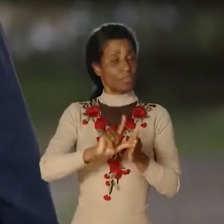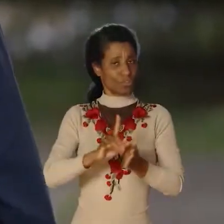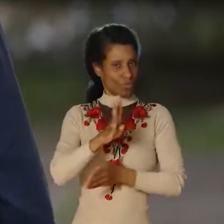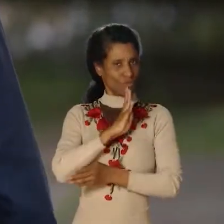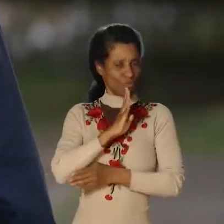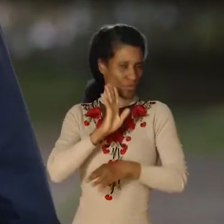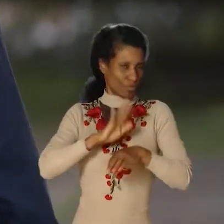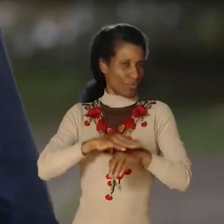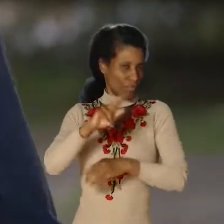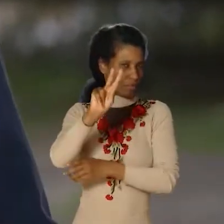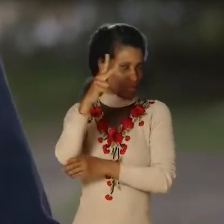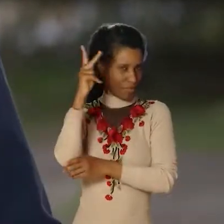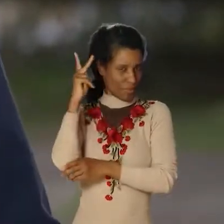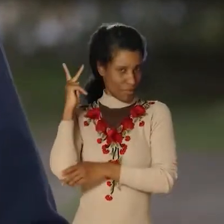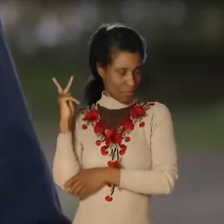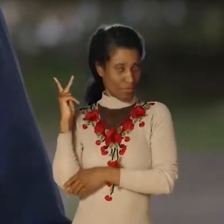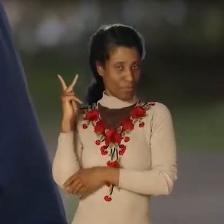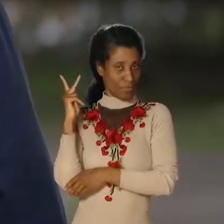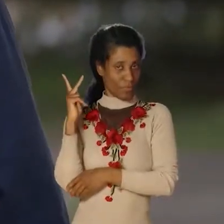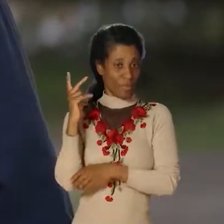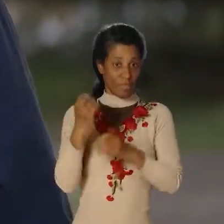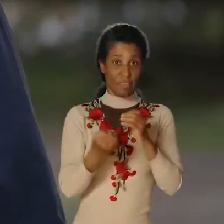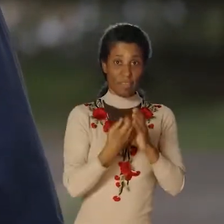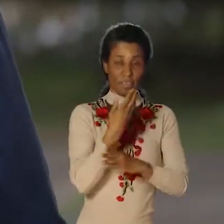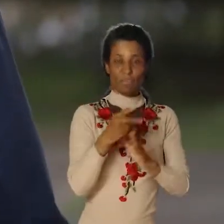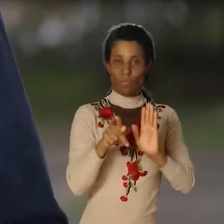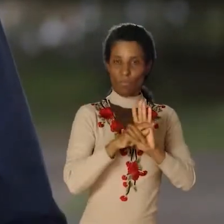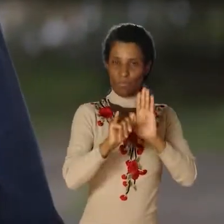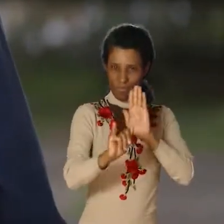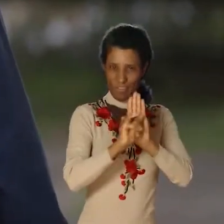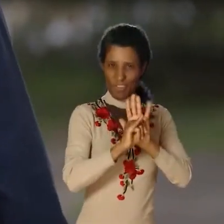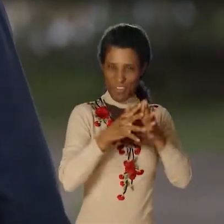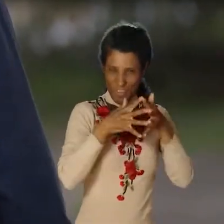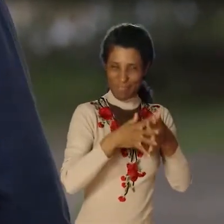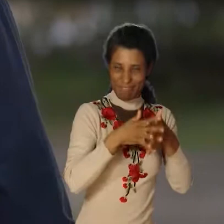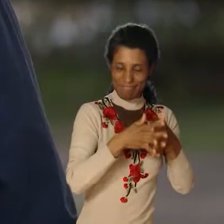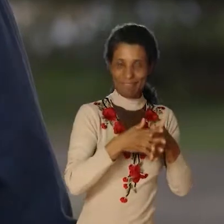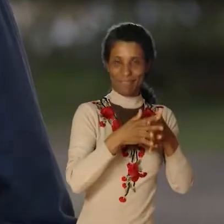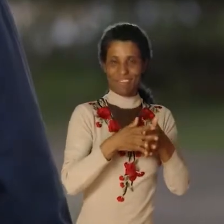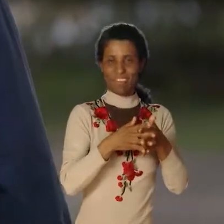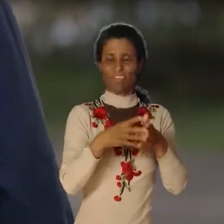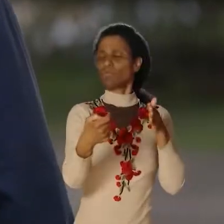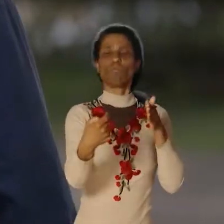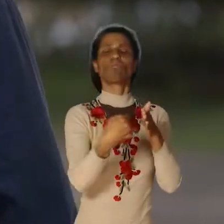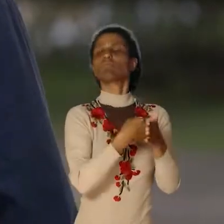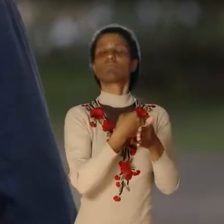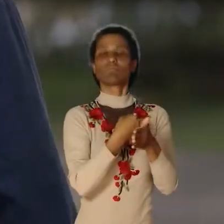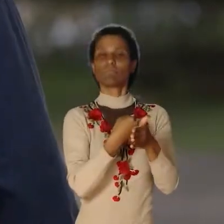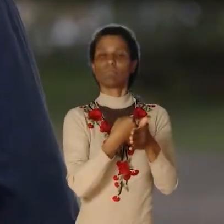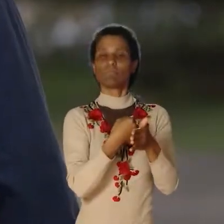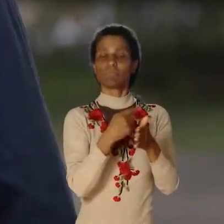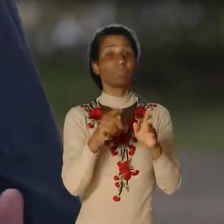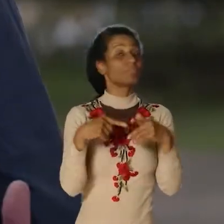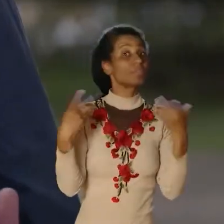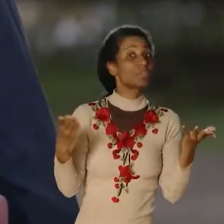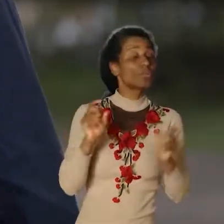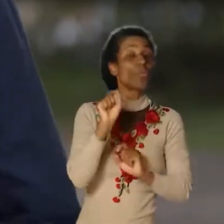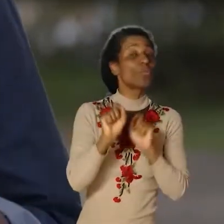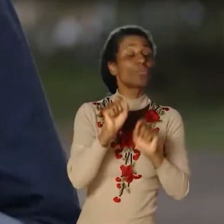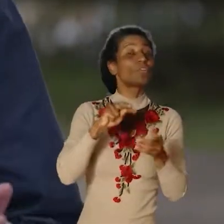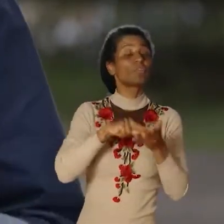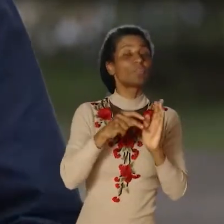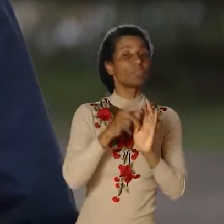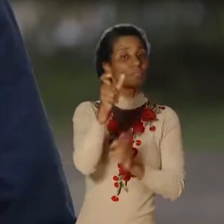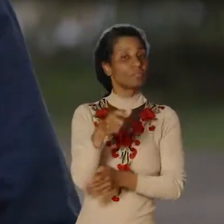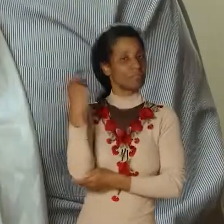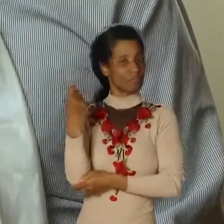Antes de conhecer mais sobre a história da formação desta identidade complexa, seguimos nos perguntando, afinal, o